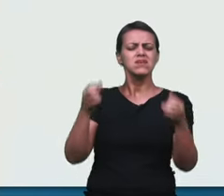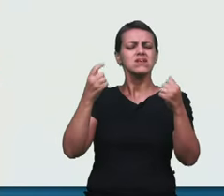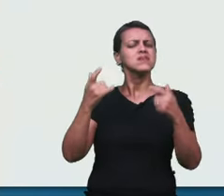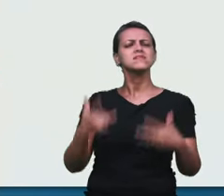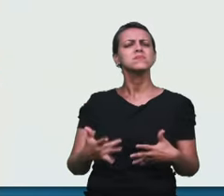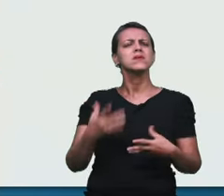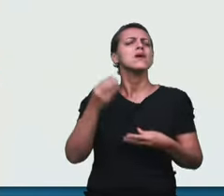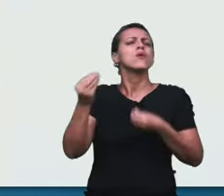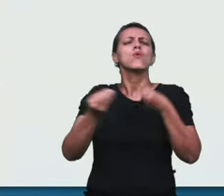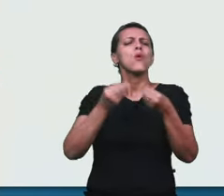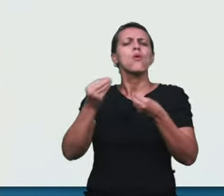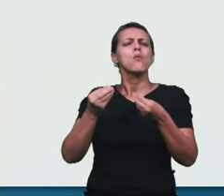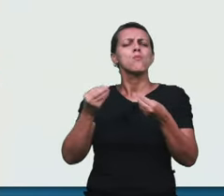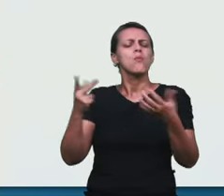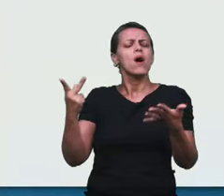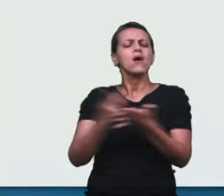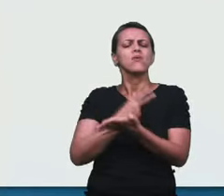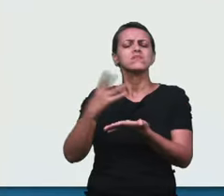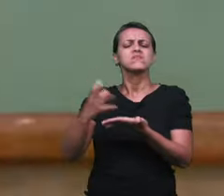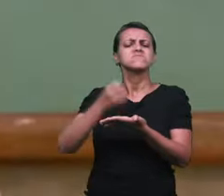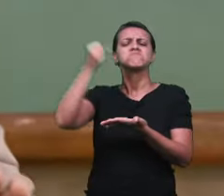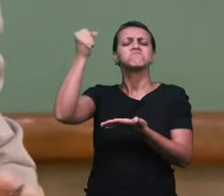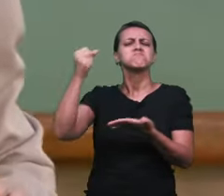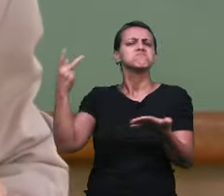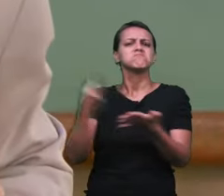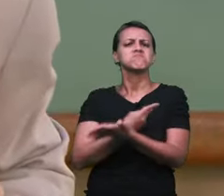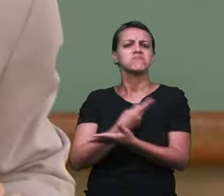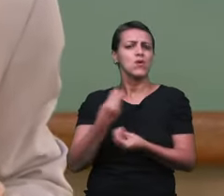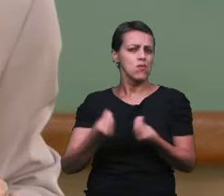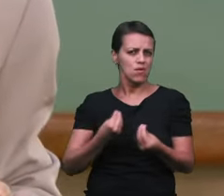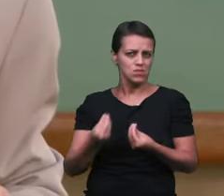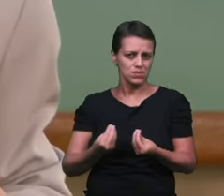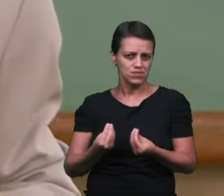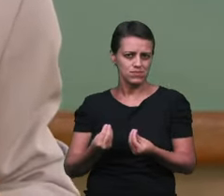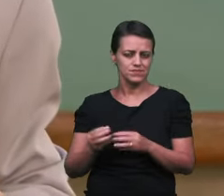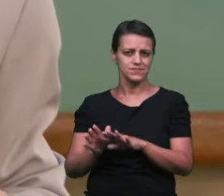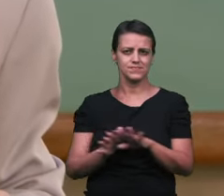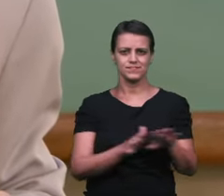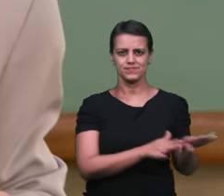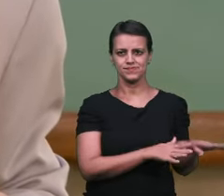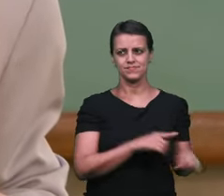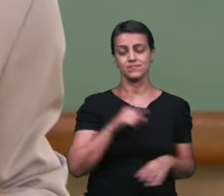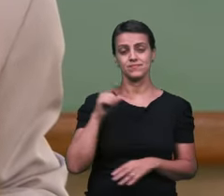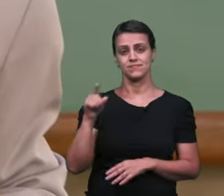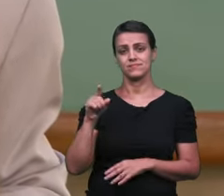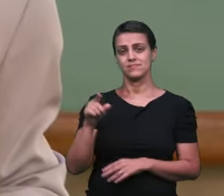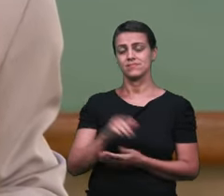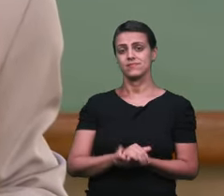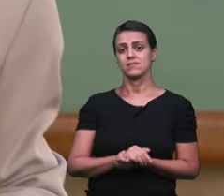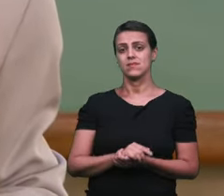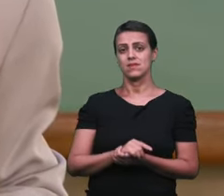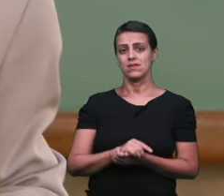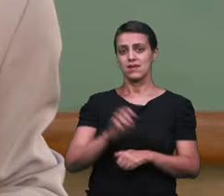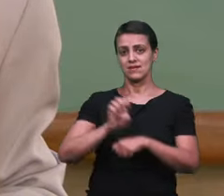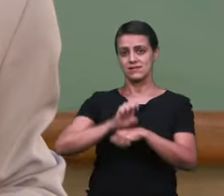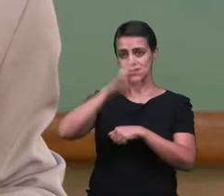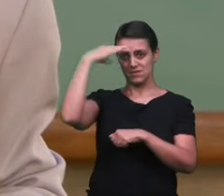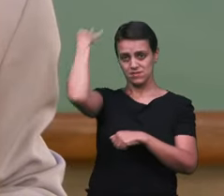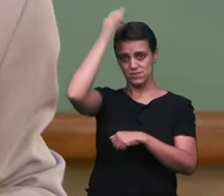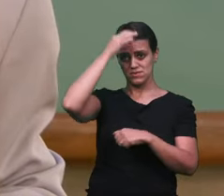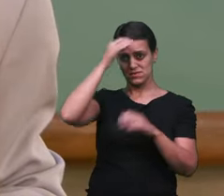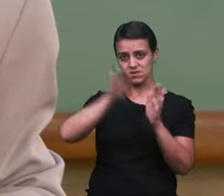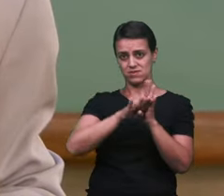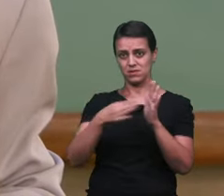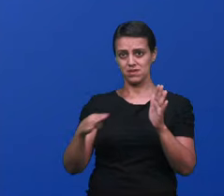explicação vai ser um pastor, é o pastor Ademir Goltara, ele é da cidade de São Mateus, no estado do Espírito Santo.